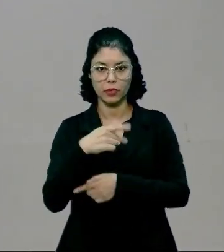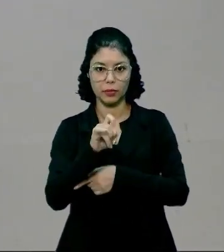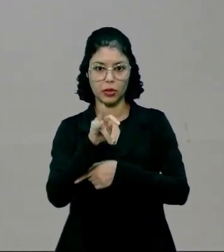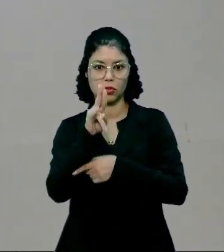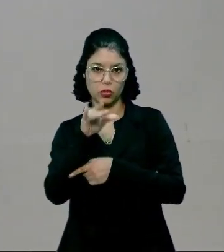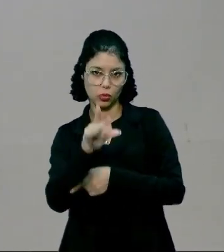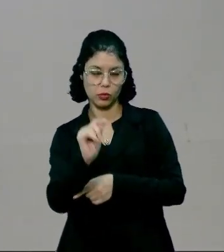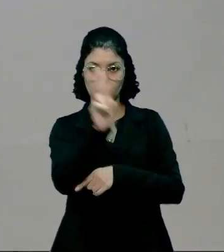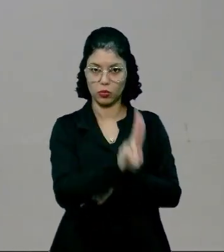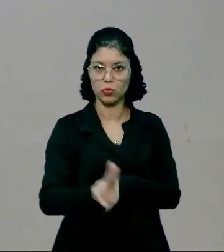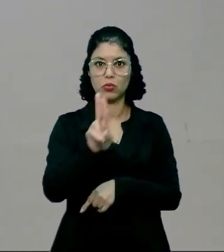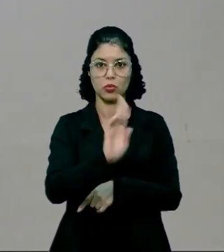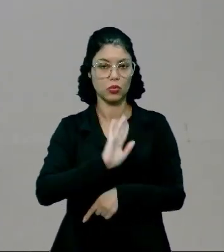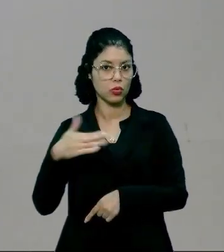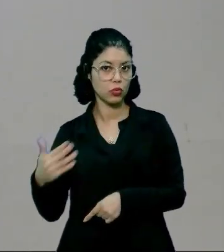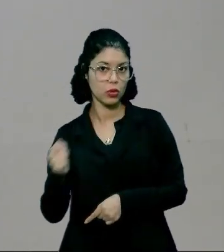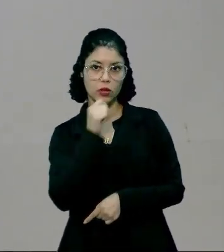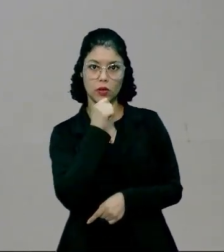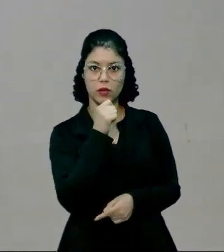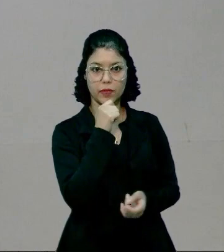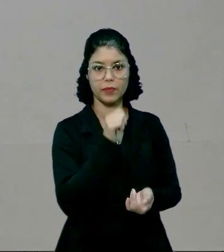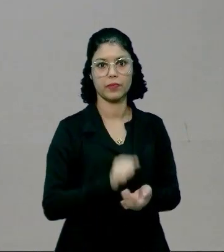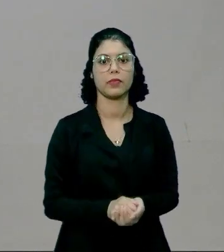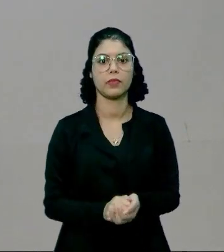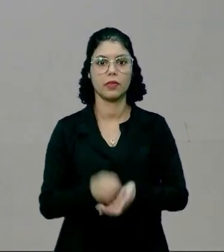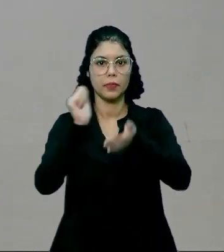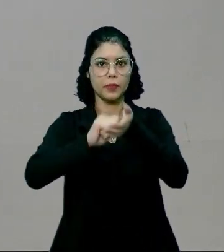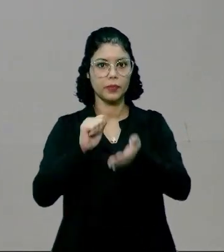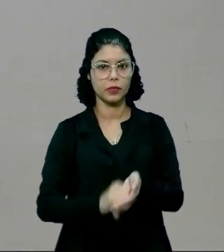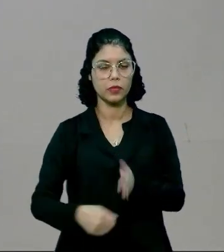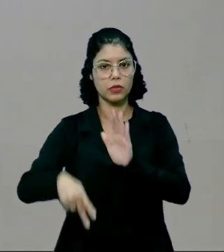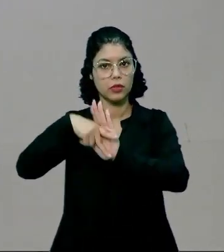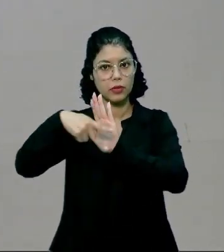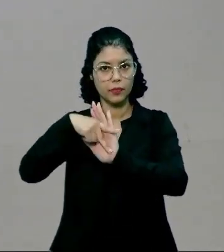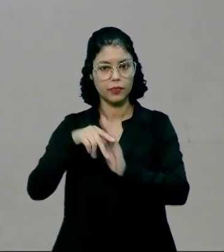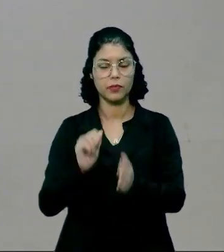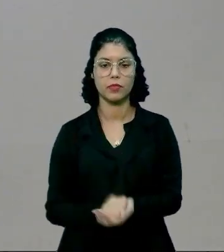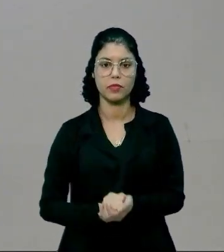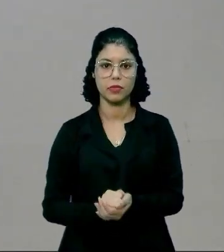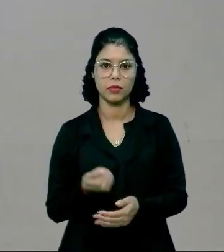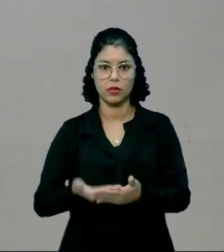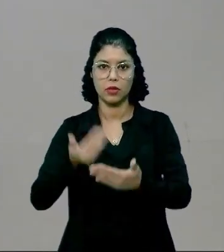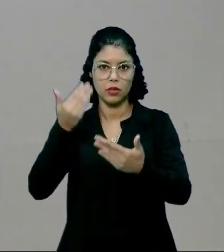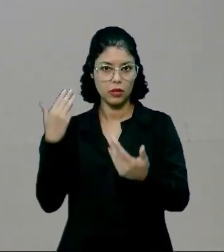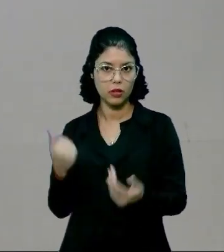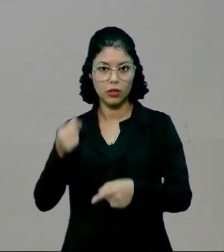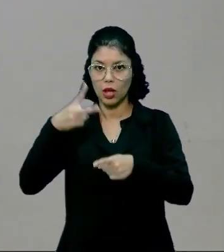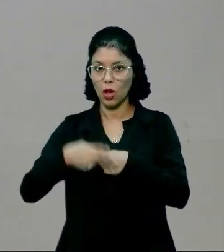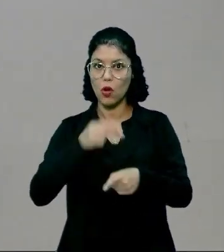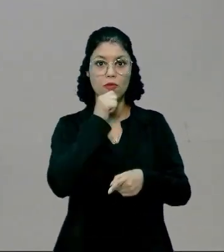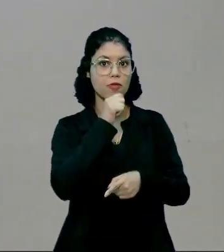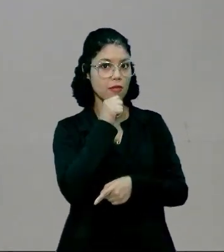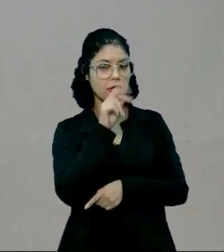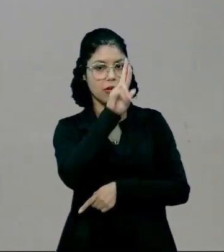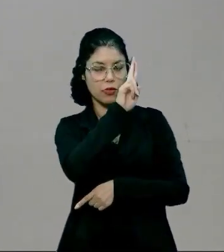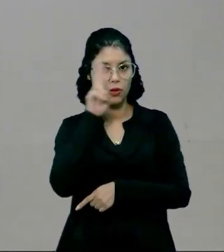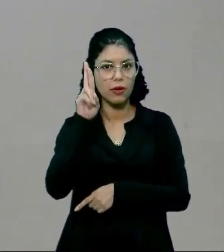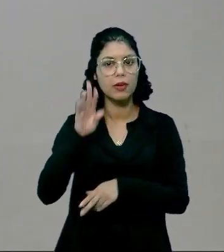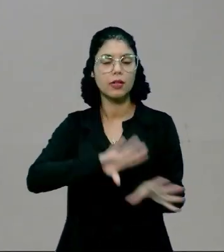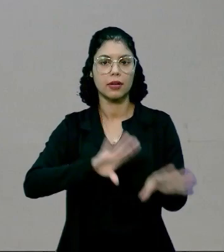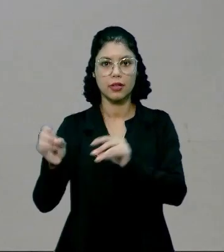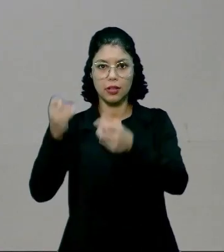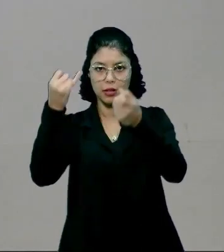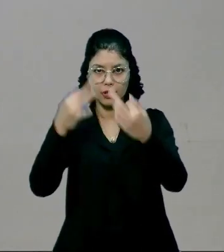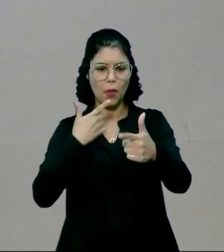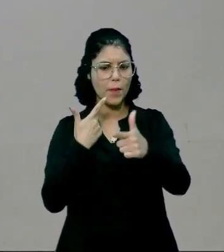são utilizados quando esses escritores estão situados em uma época ou em um recorte histórico que traga